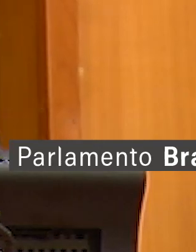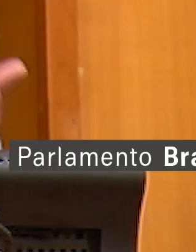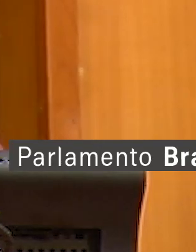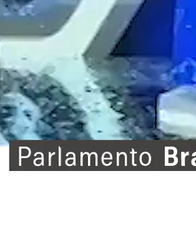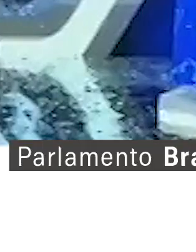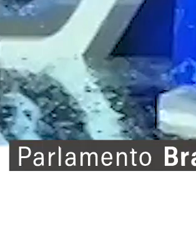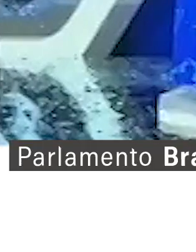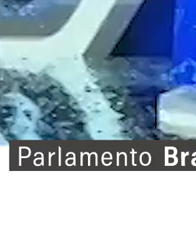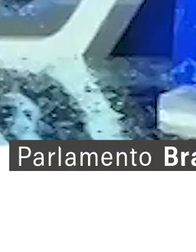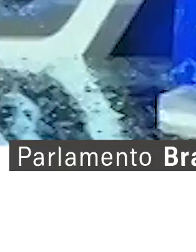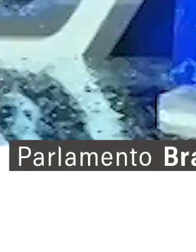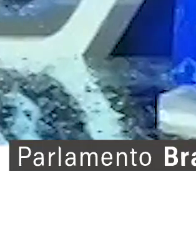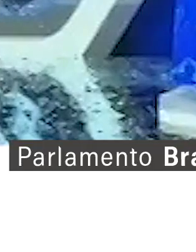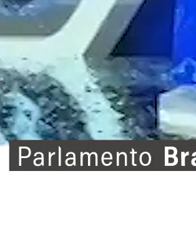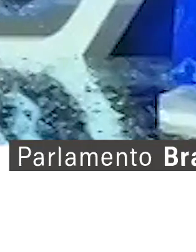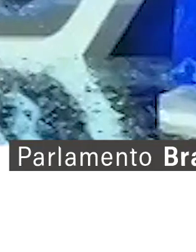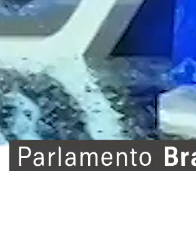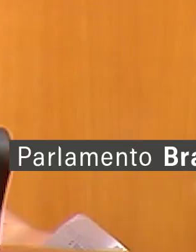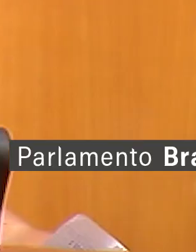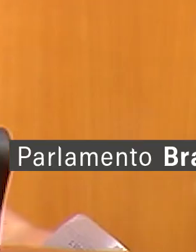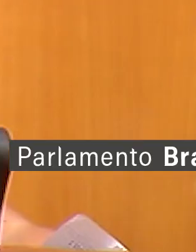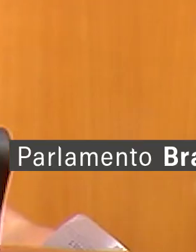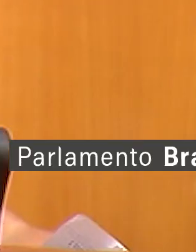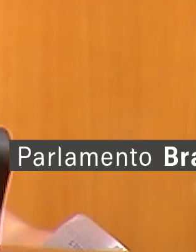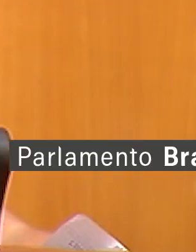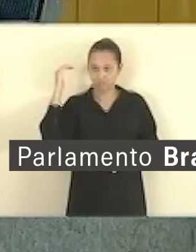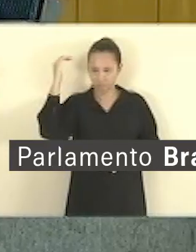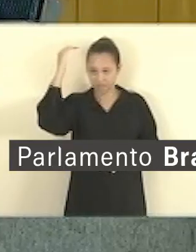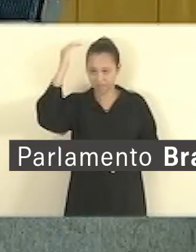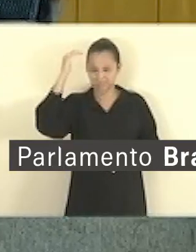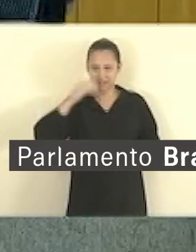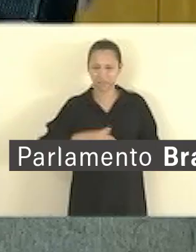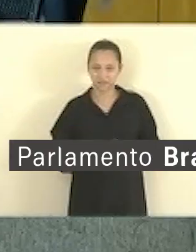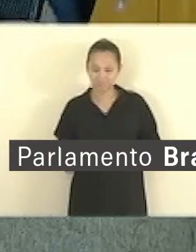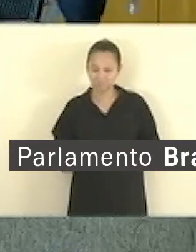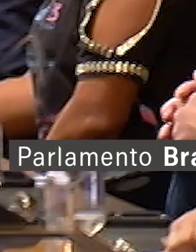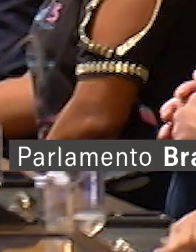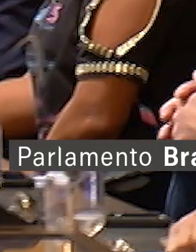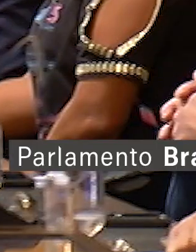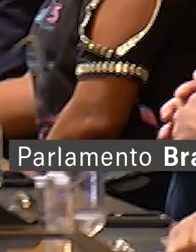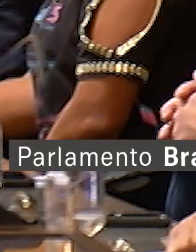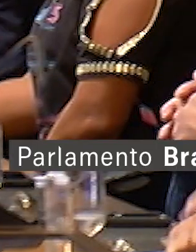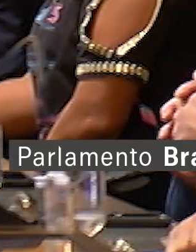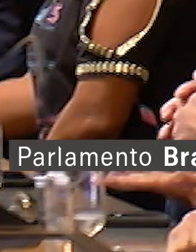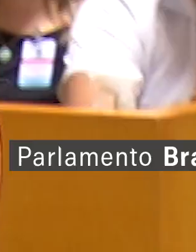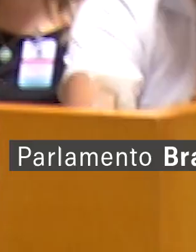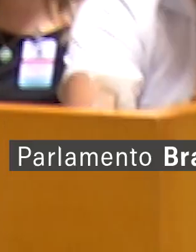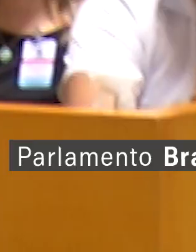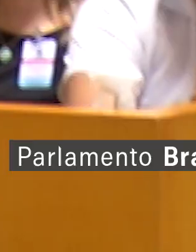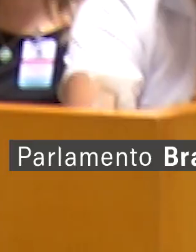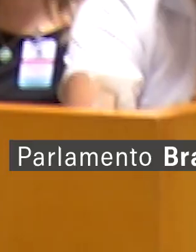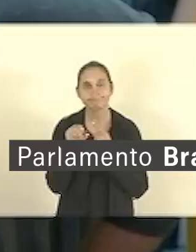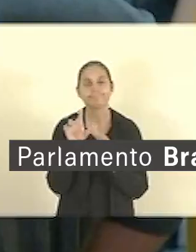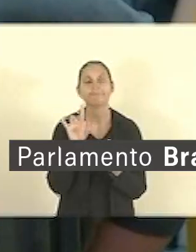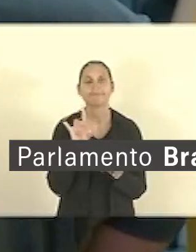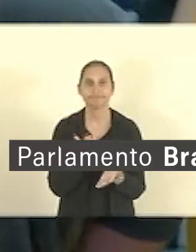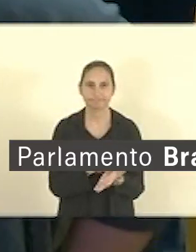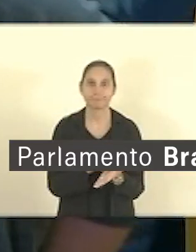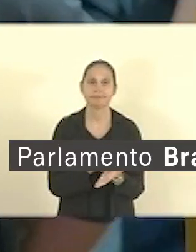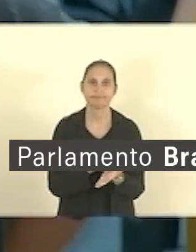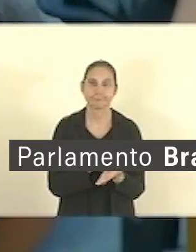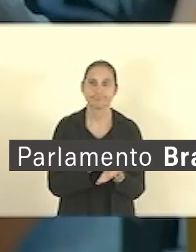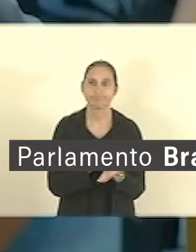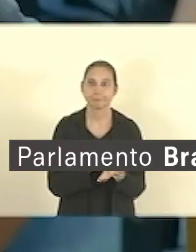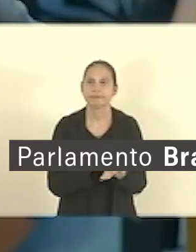das crianças com altas habilidades e o debate no Espírito Santo sobre políticas públicas para elas. Quando a